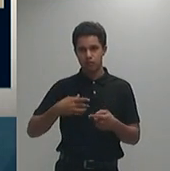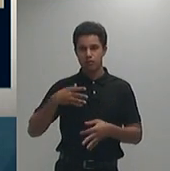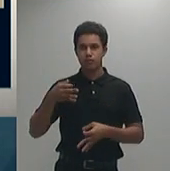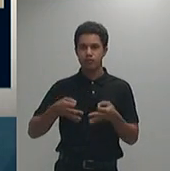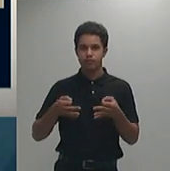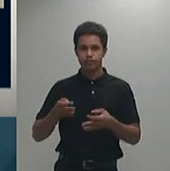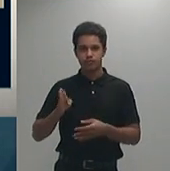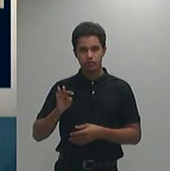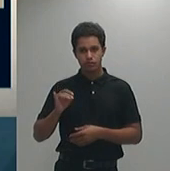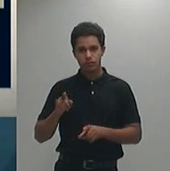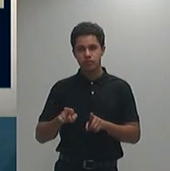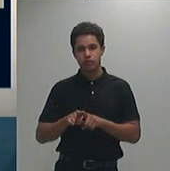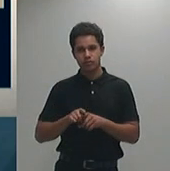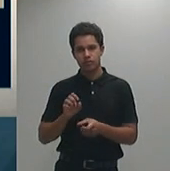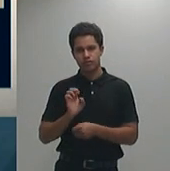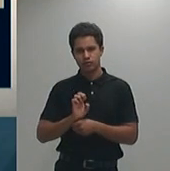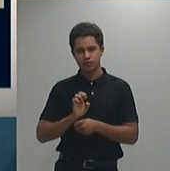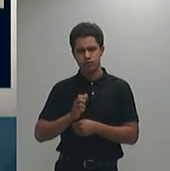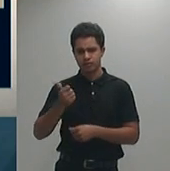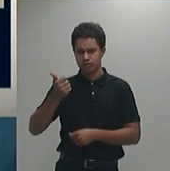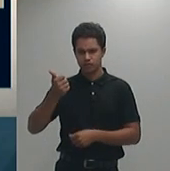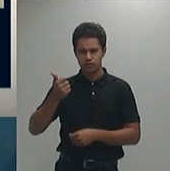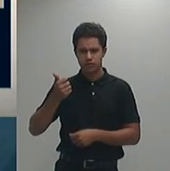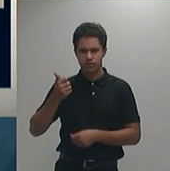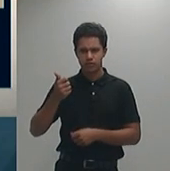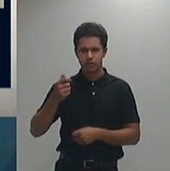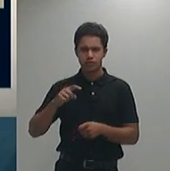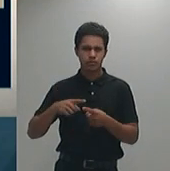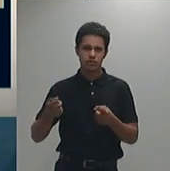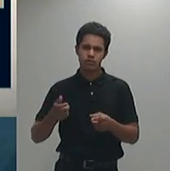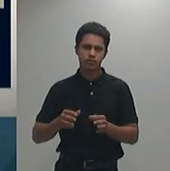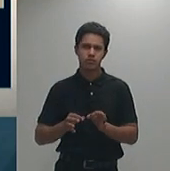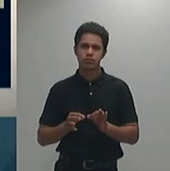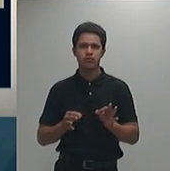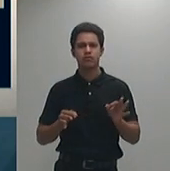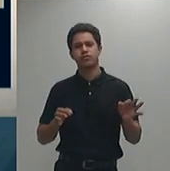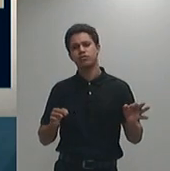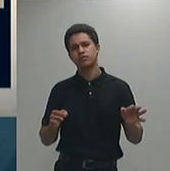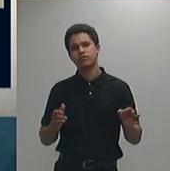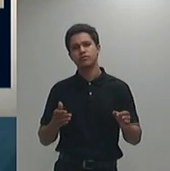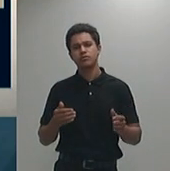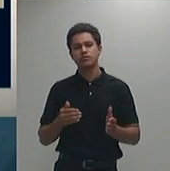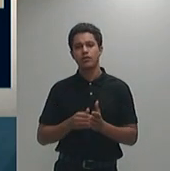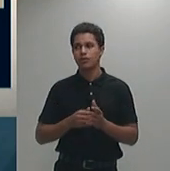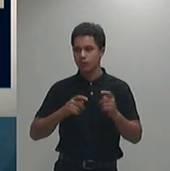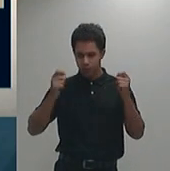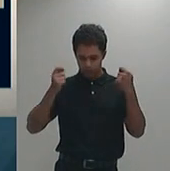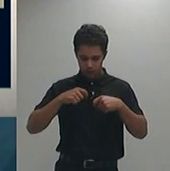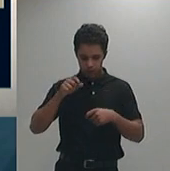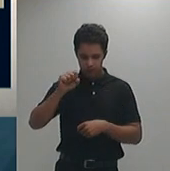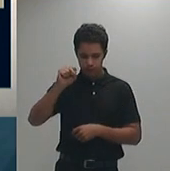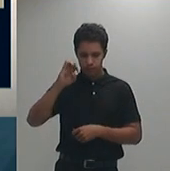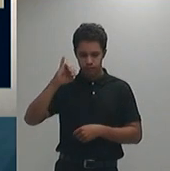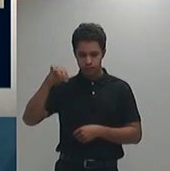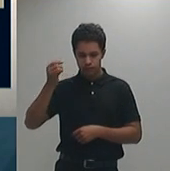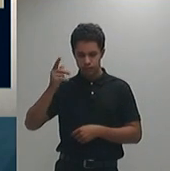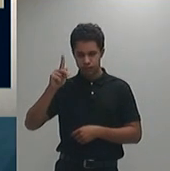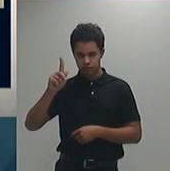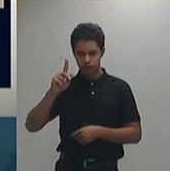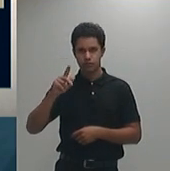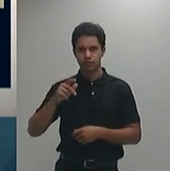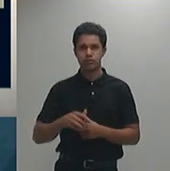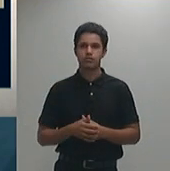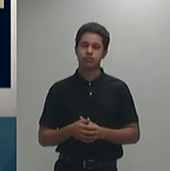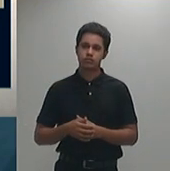do primeiro o que portanto não a largaria indevidamente O Rol de competência do STJ definido no artigo 105 da